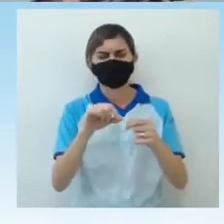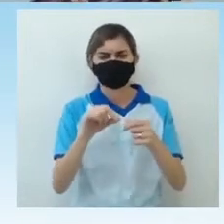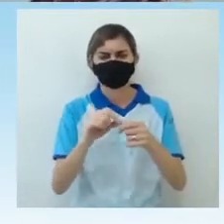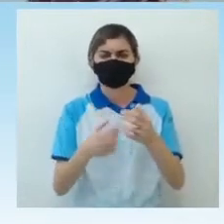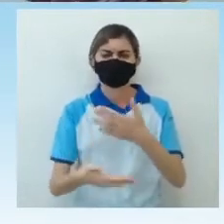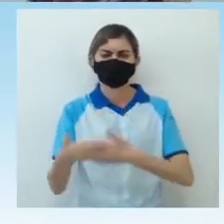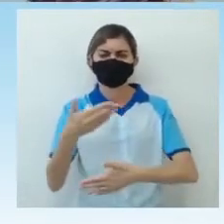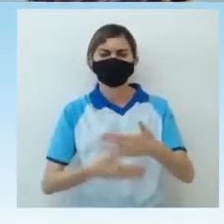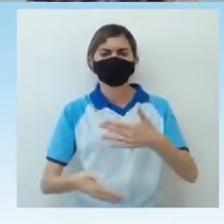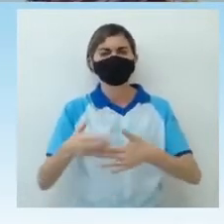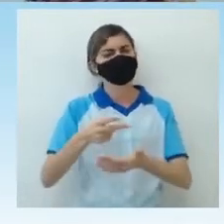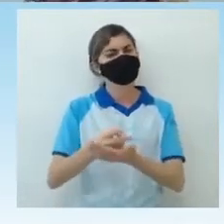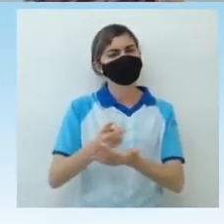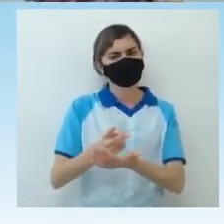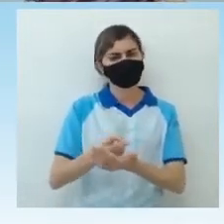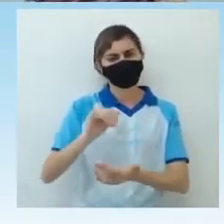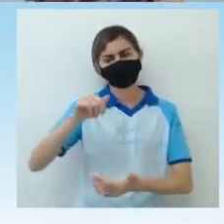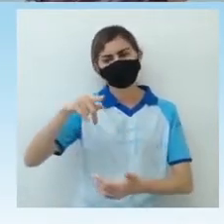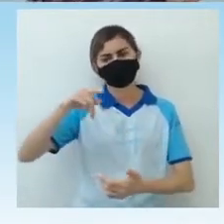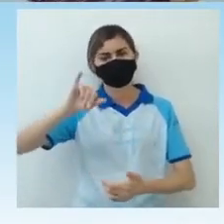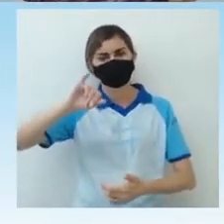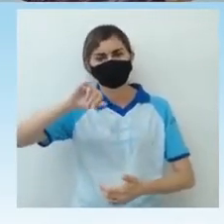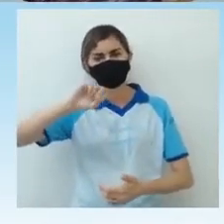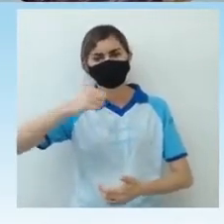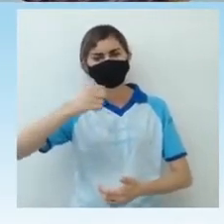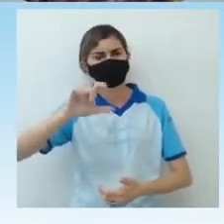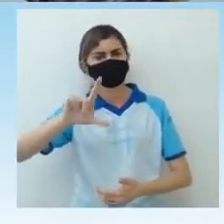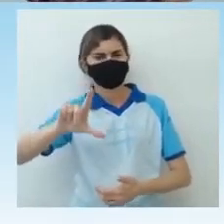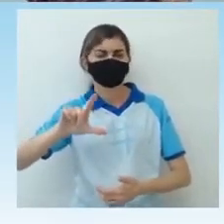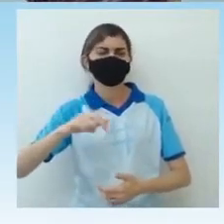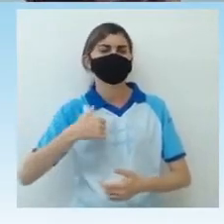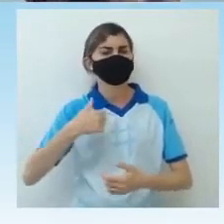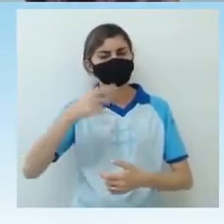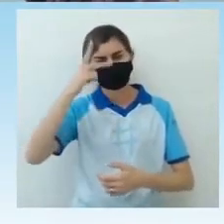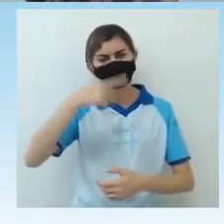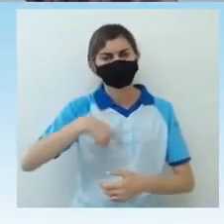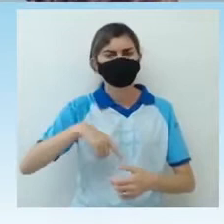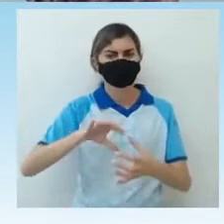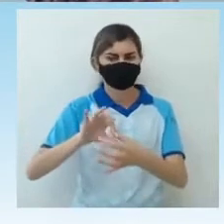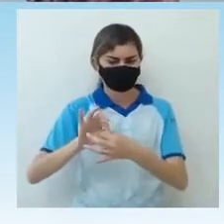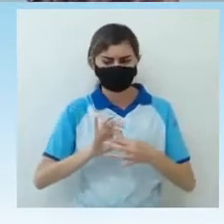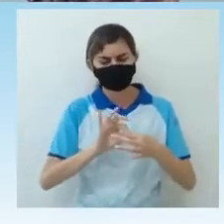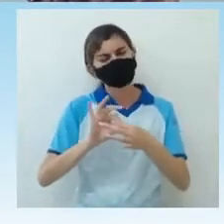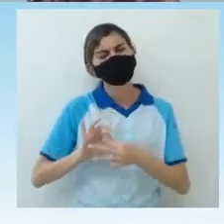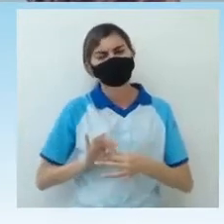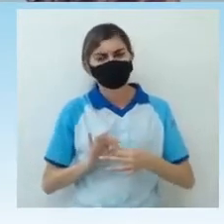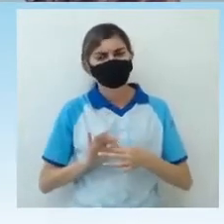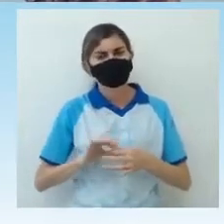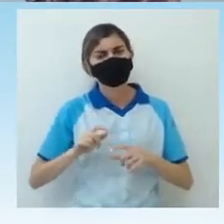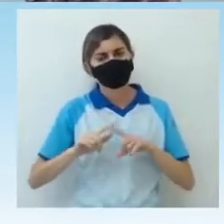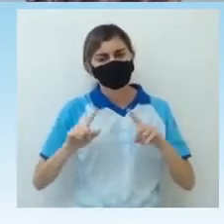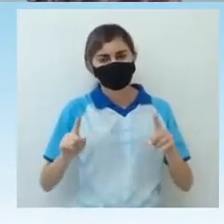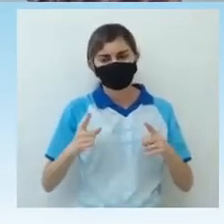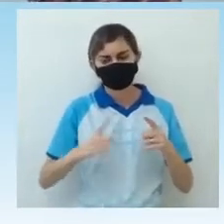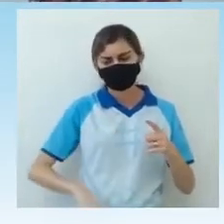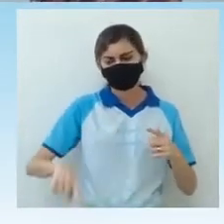relações, quase sempre impessoais, mas que possuem um aspecto de coletividade. Por mais que a